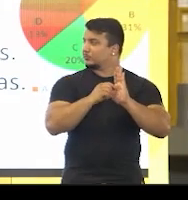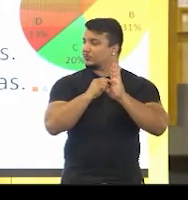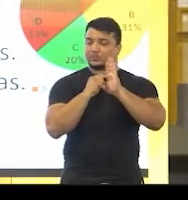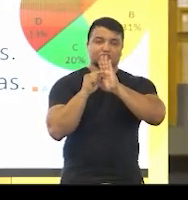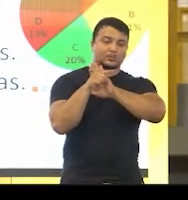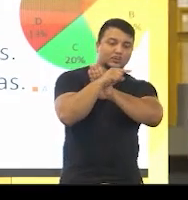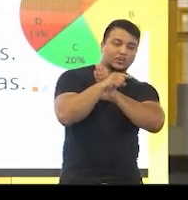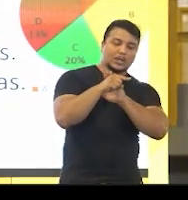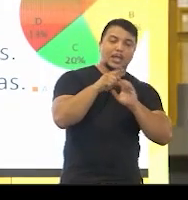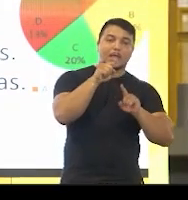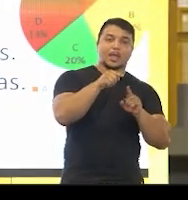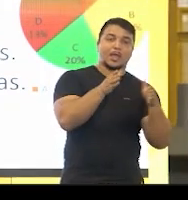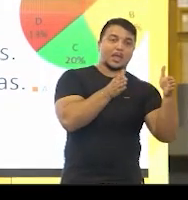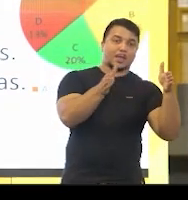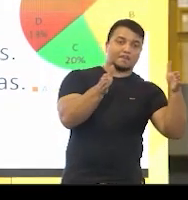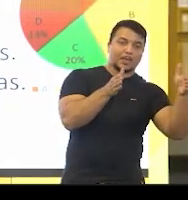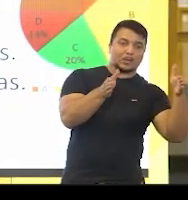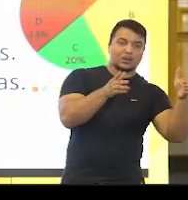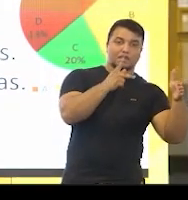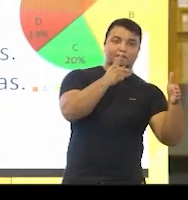ó, era